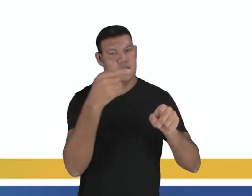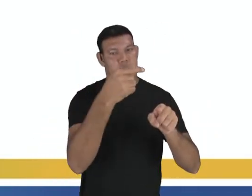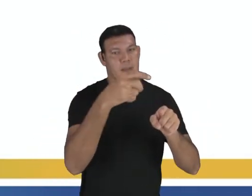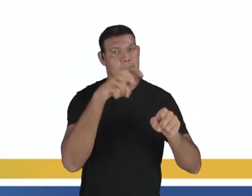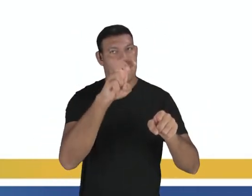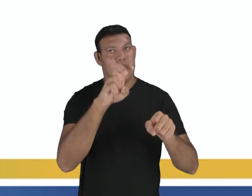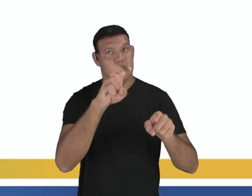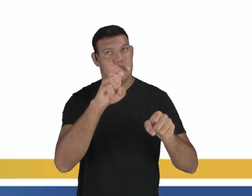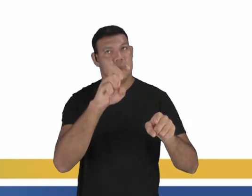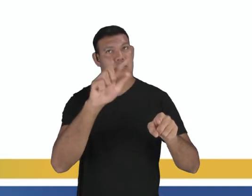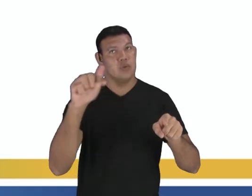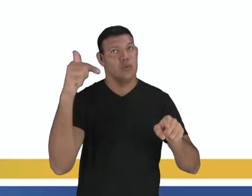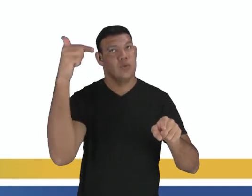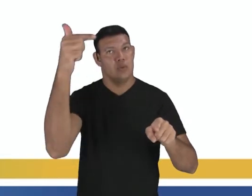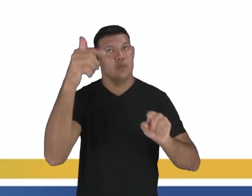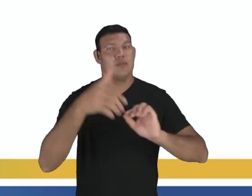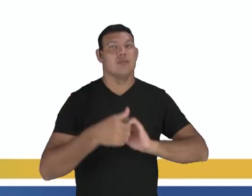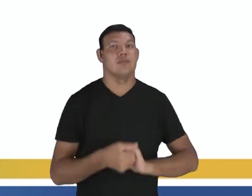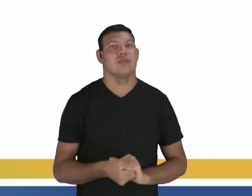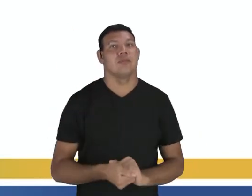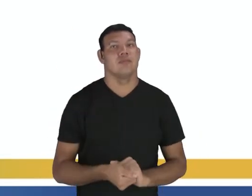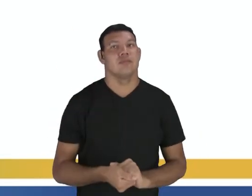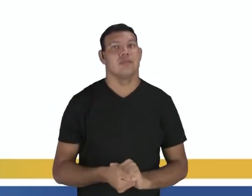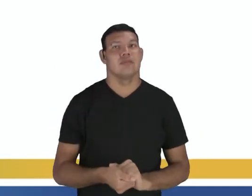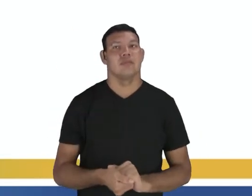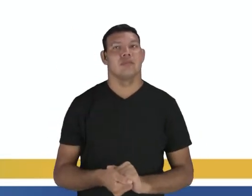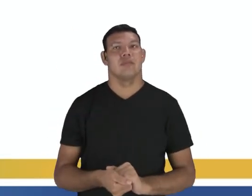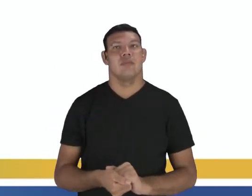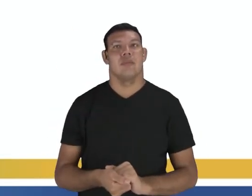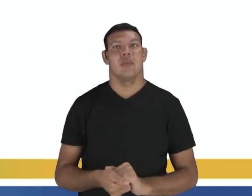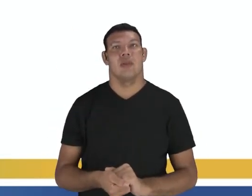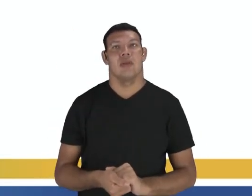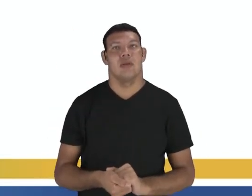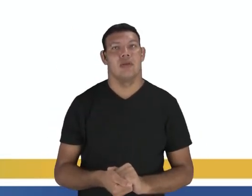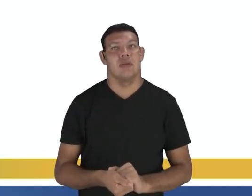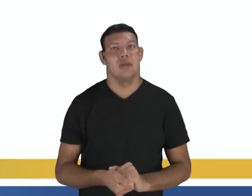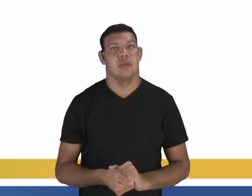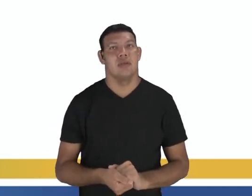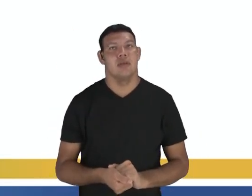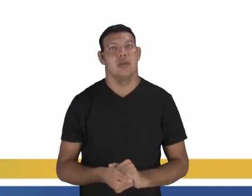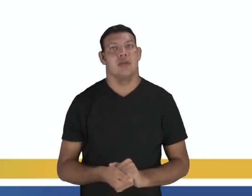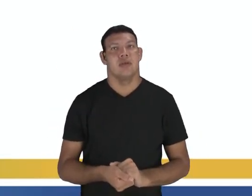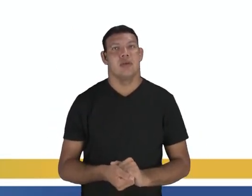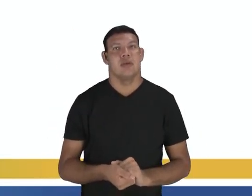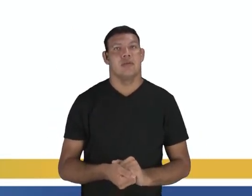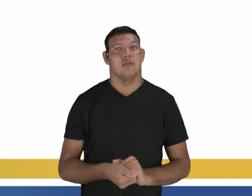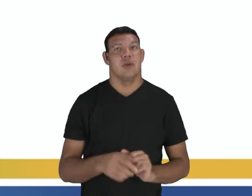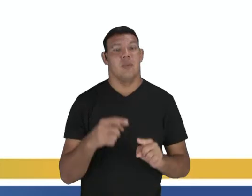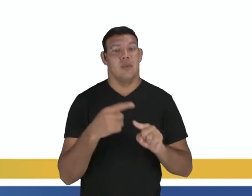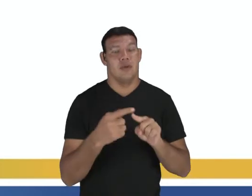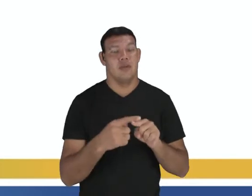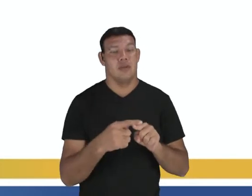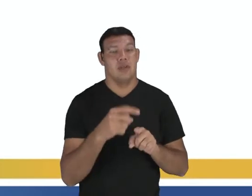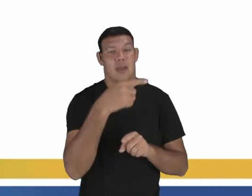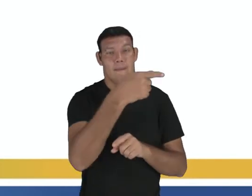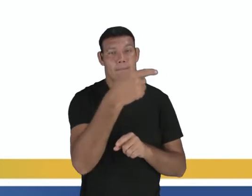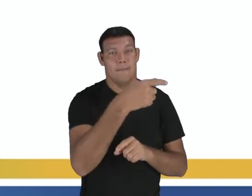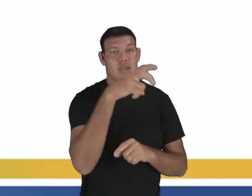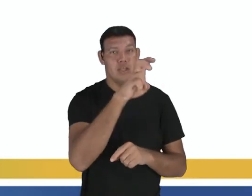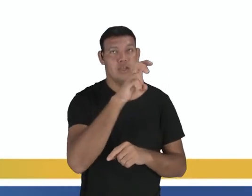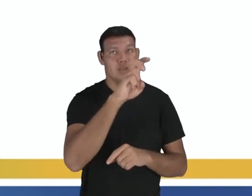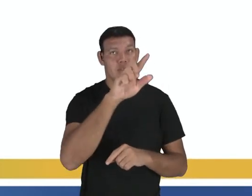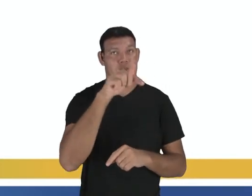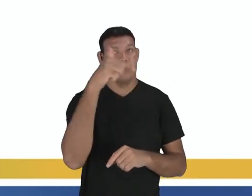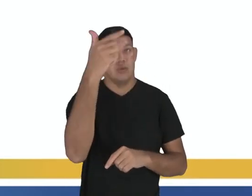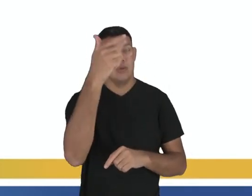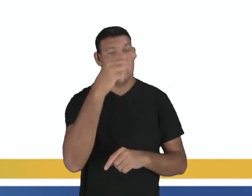que ele está elevando apenas o número. Então, eu teria o menos 25. Eu teria 5